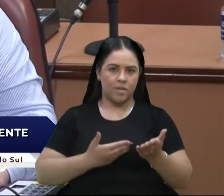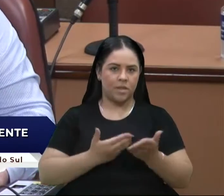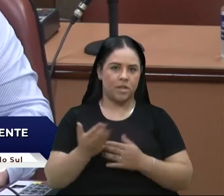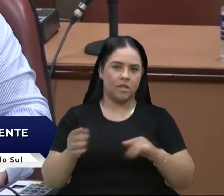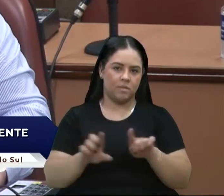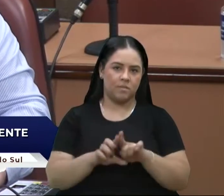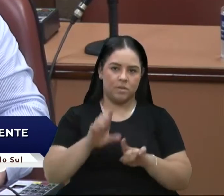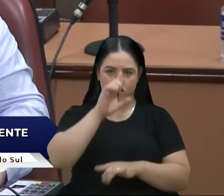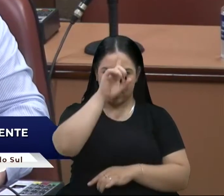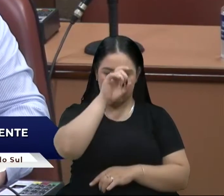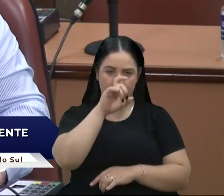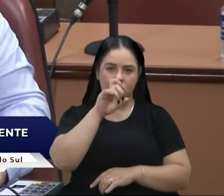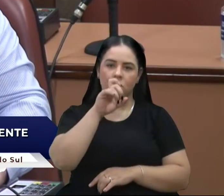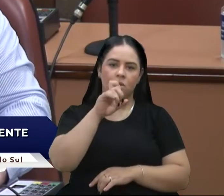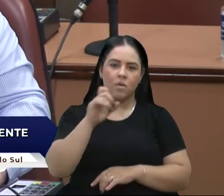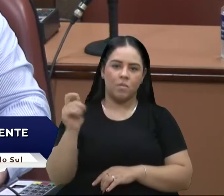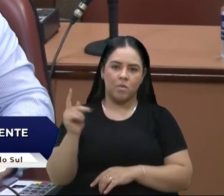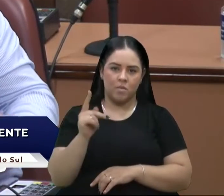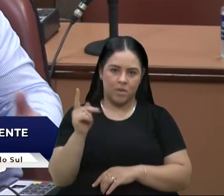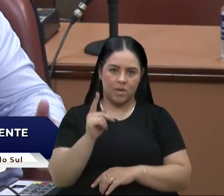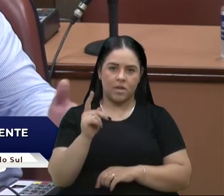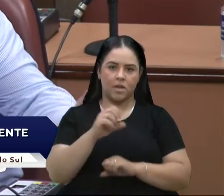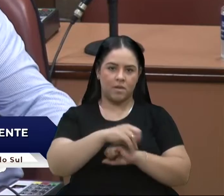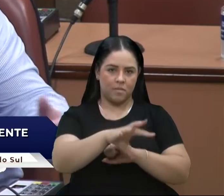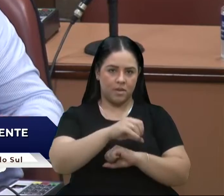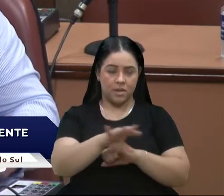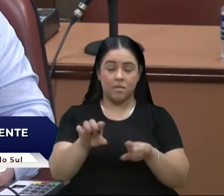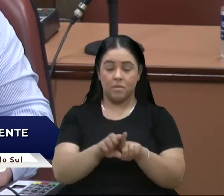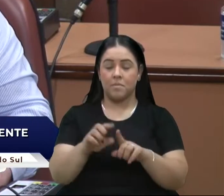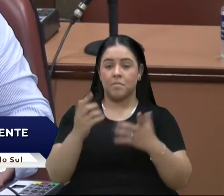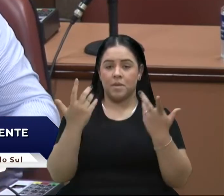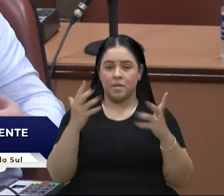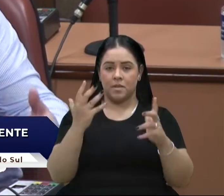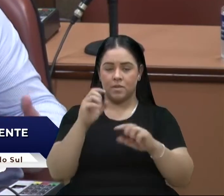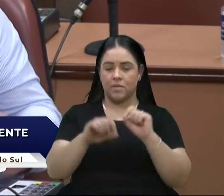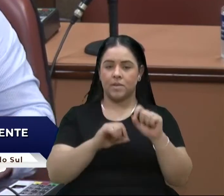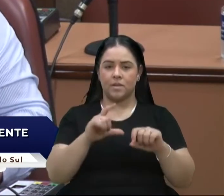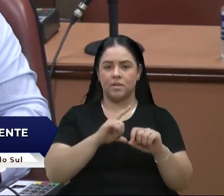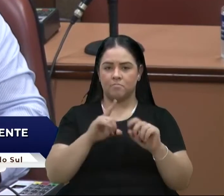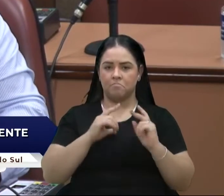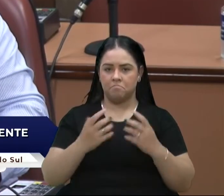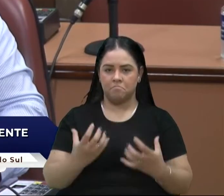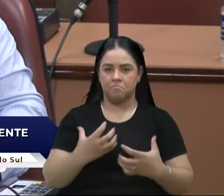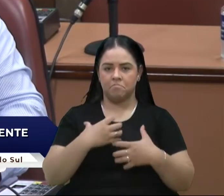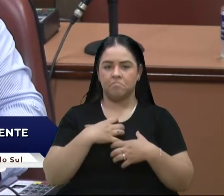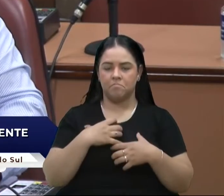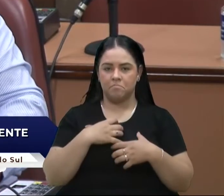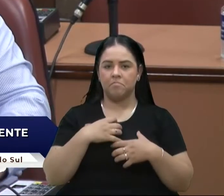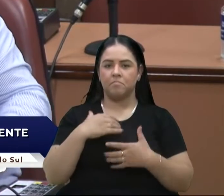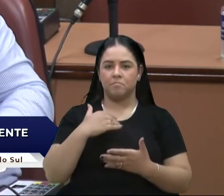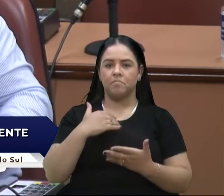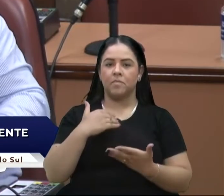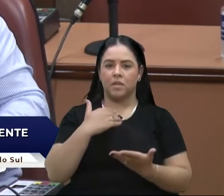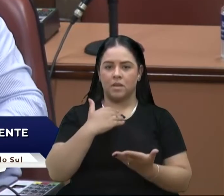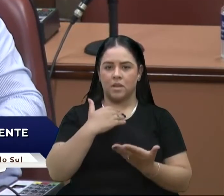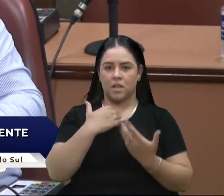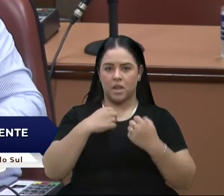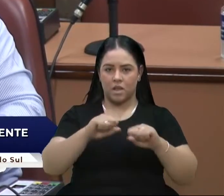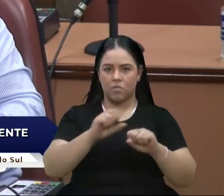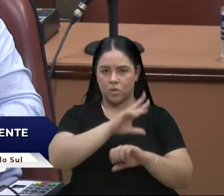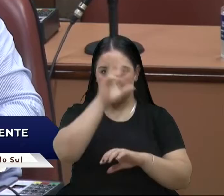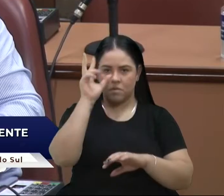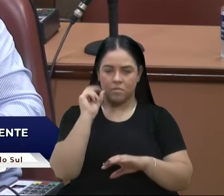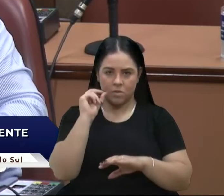pelo Hospital Pompeia via imprensa, e, né, e parabenizar, inclusive, nesse sentido, a postura da Secretaria Municipal de Saúde em tratar isso de